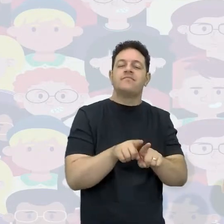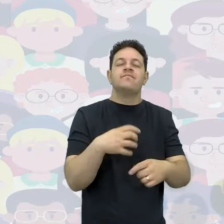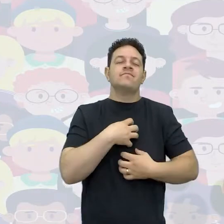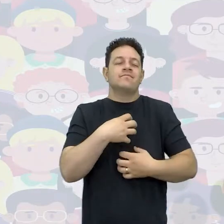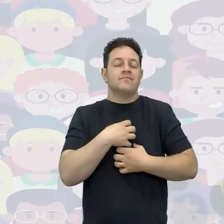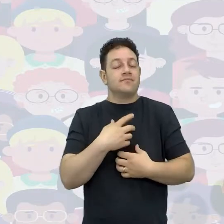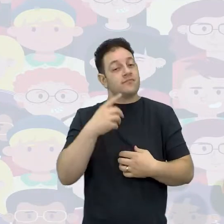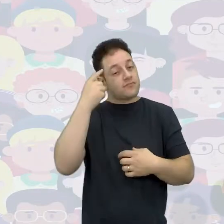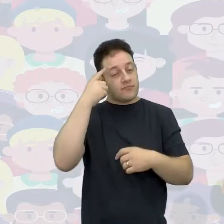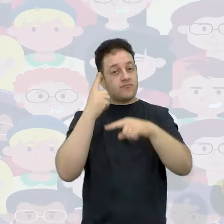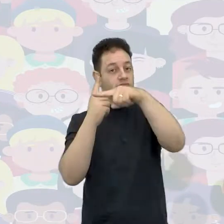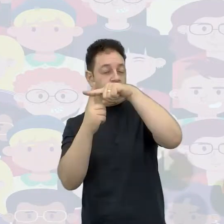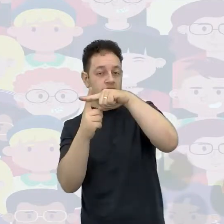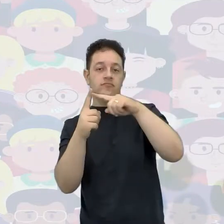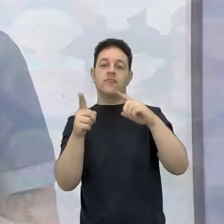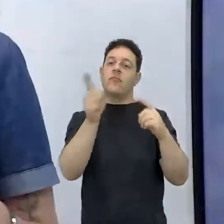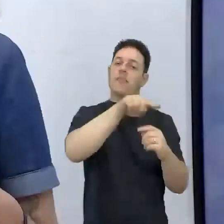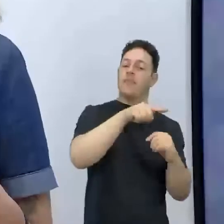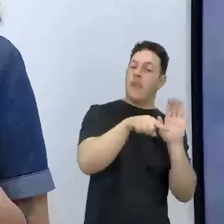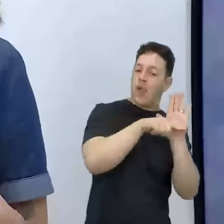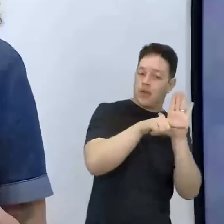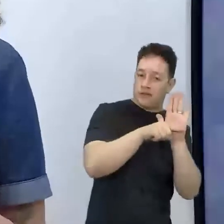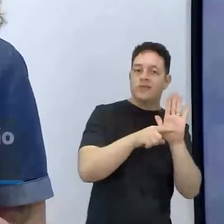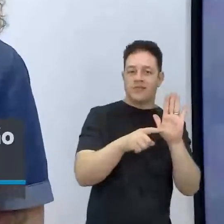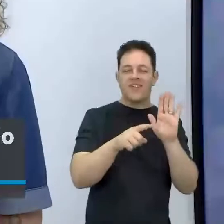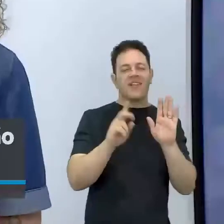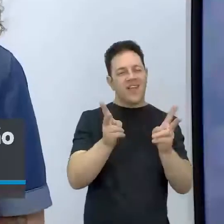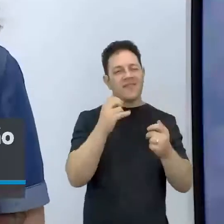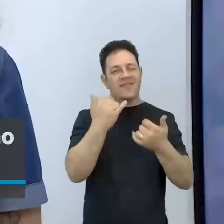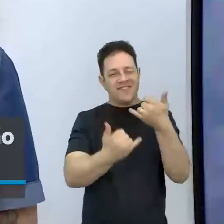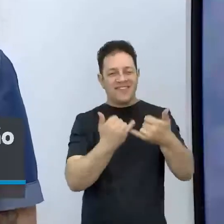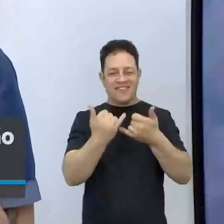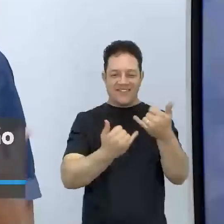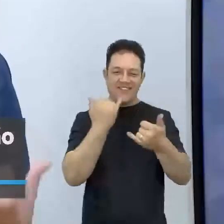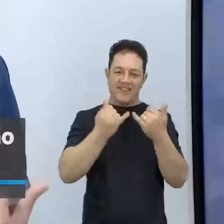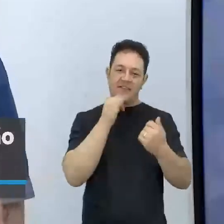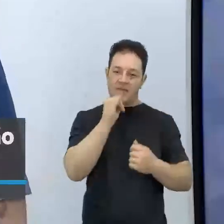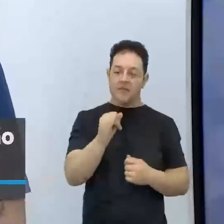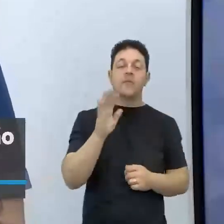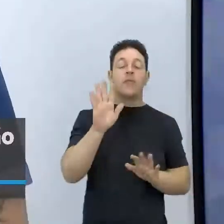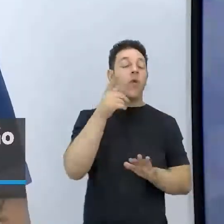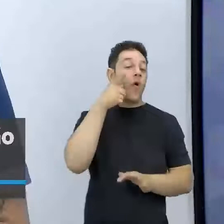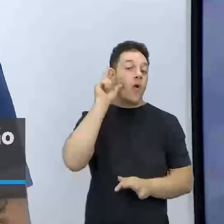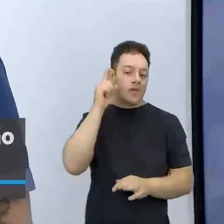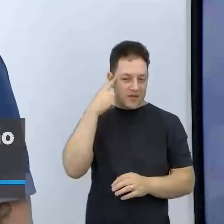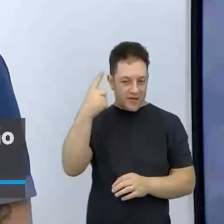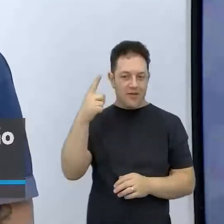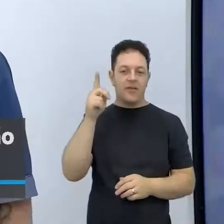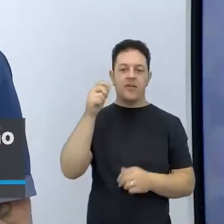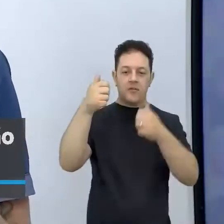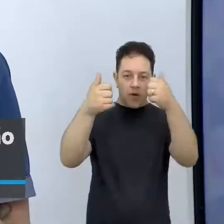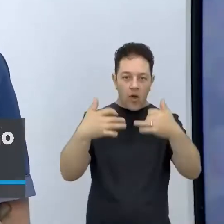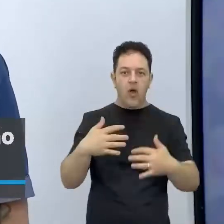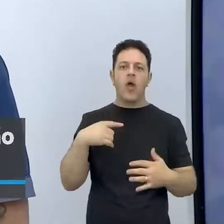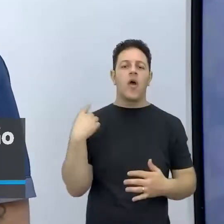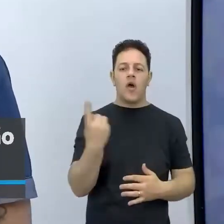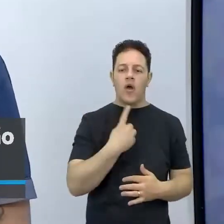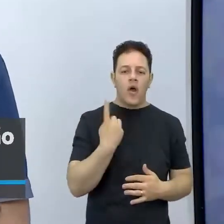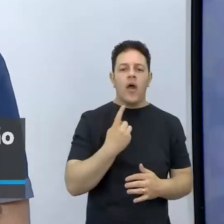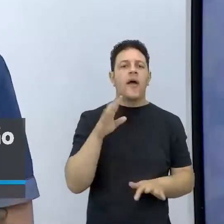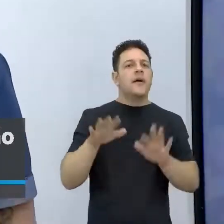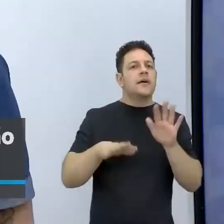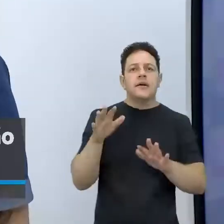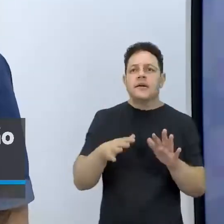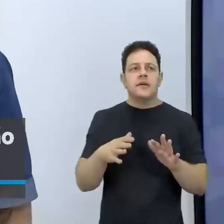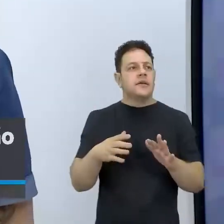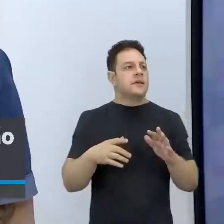coisas positivas, negativas. A gente sempre brinca com vocês, né? Ontem mesmo eu falei, quando a gente quer brigar, se estivermos em